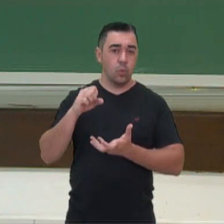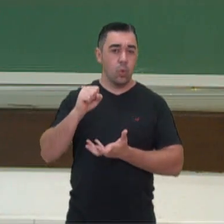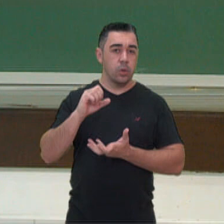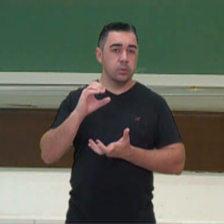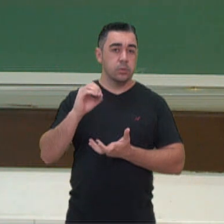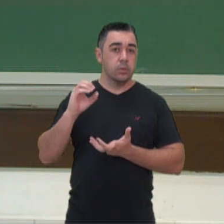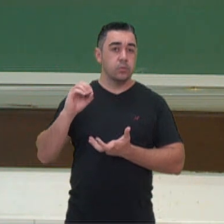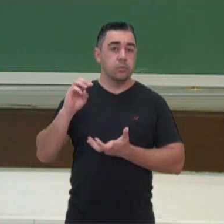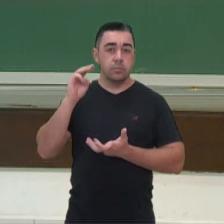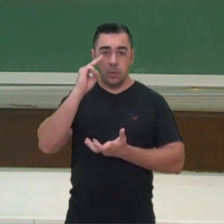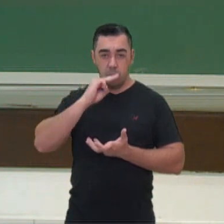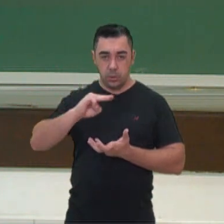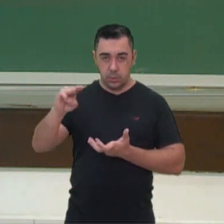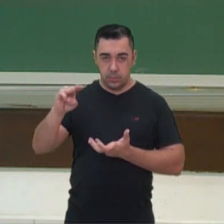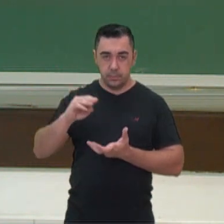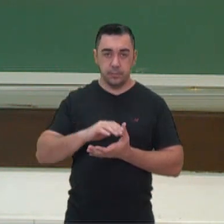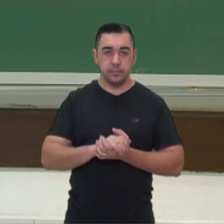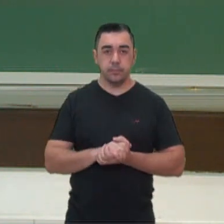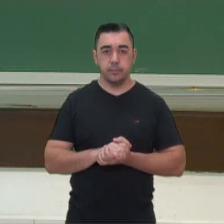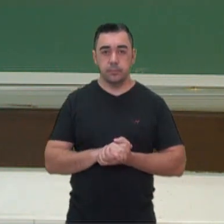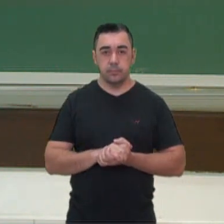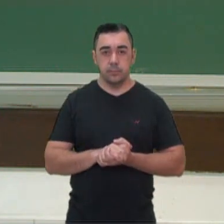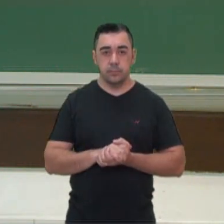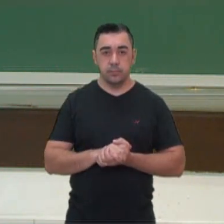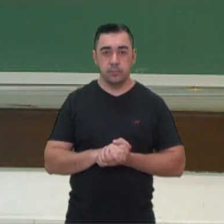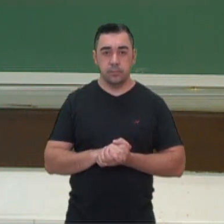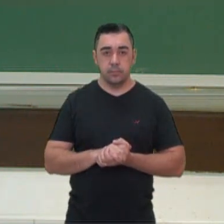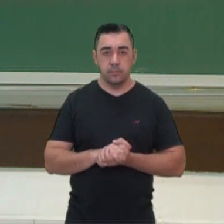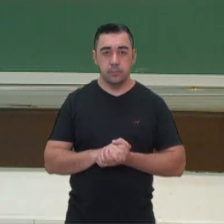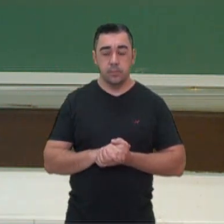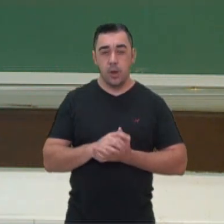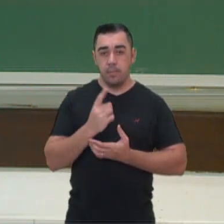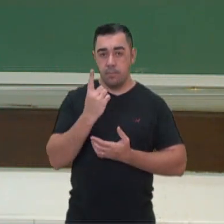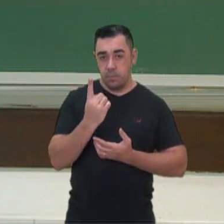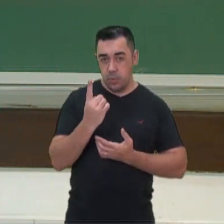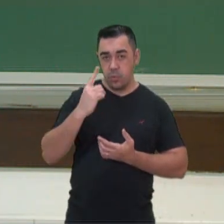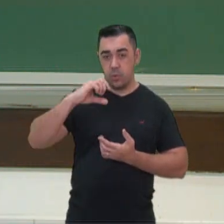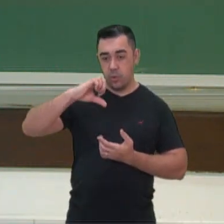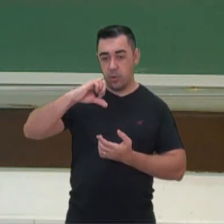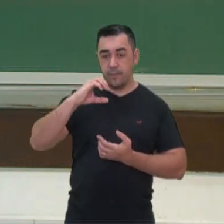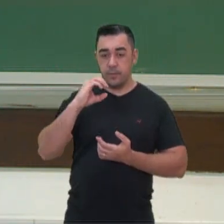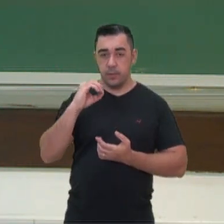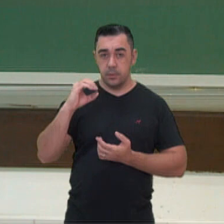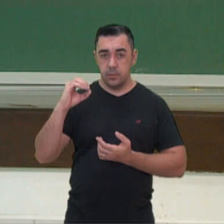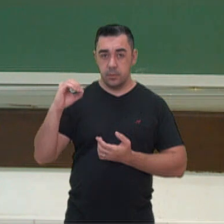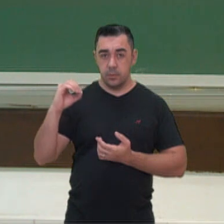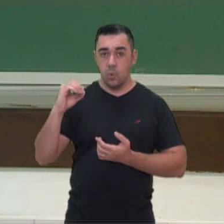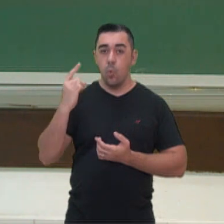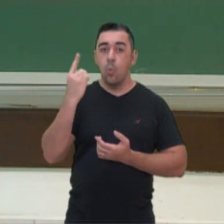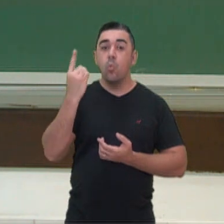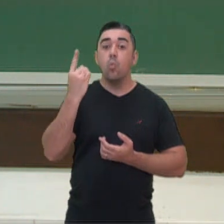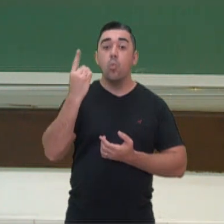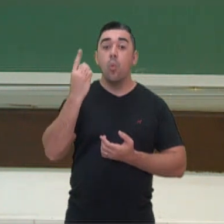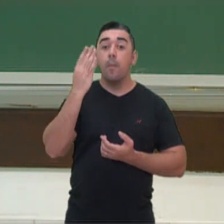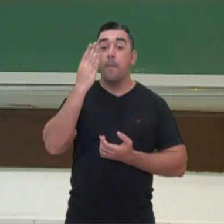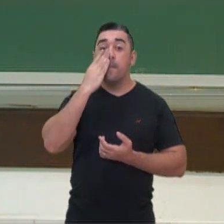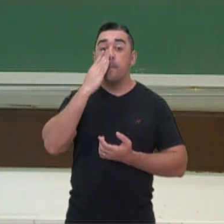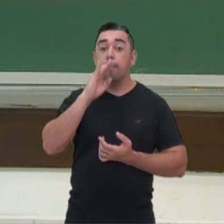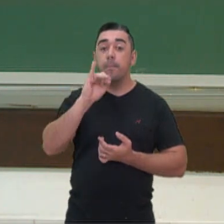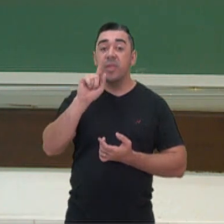de habitantes. Tá. Chegamos em 1900 com 1 bilhão de habitantes.